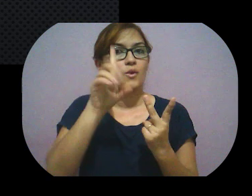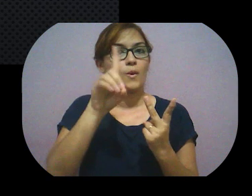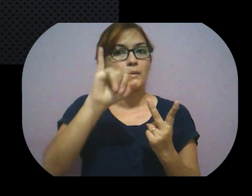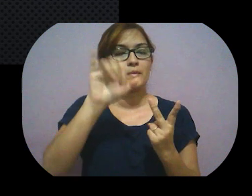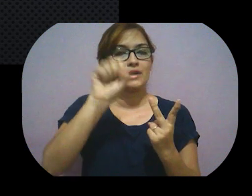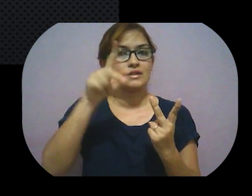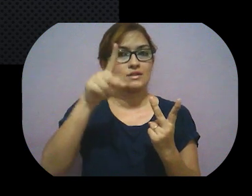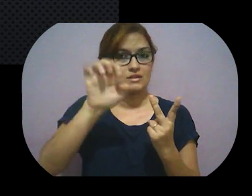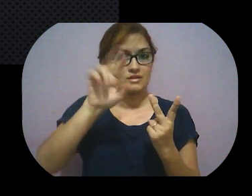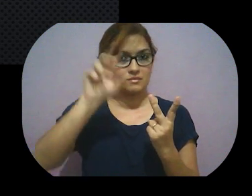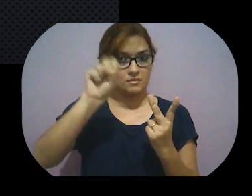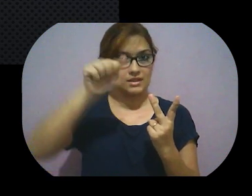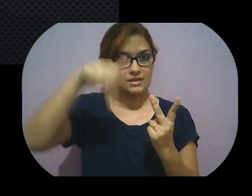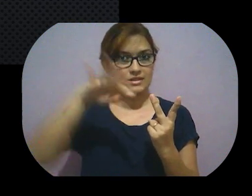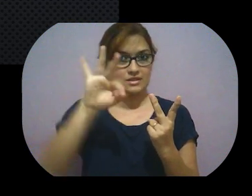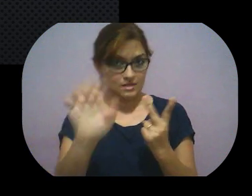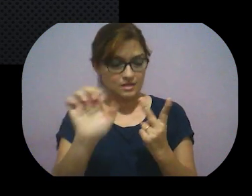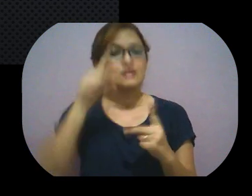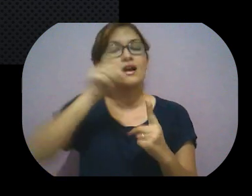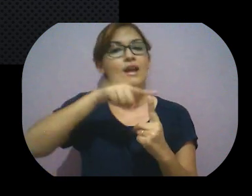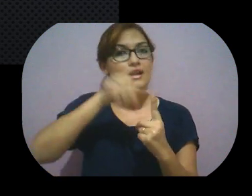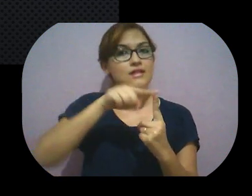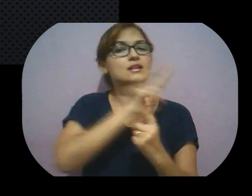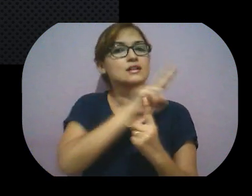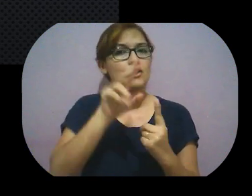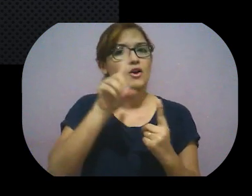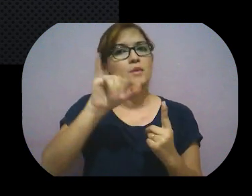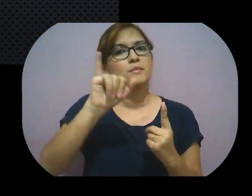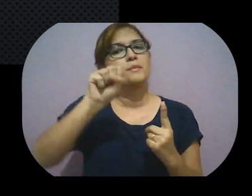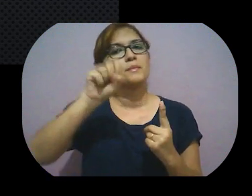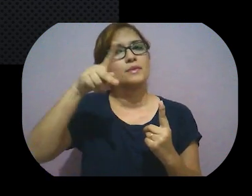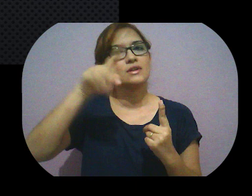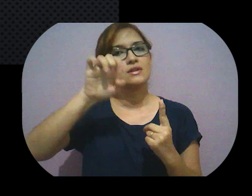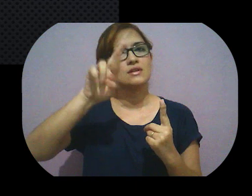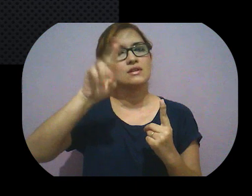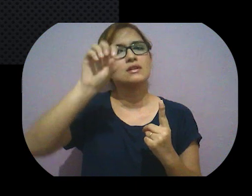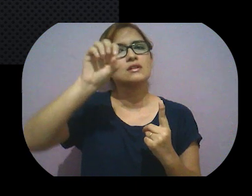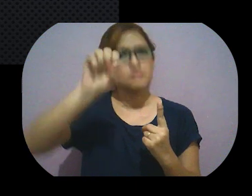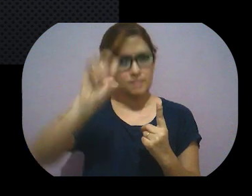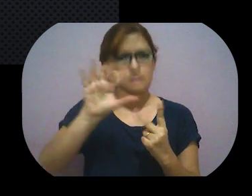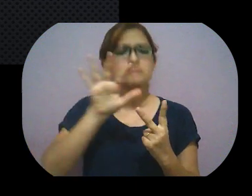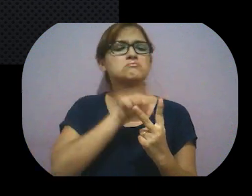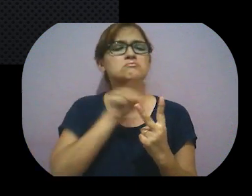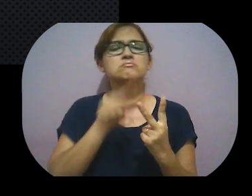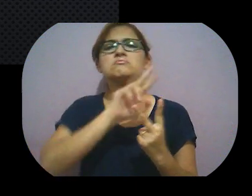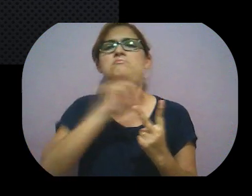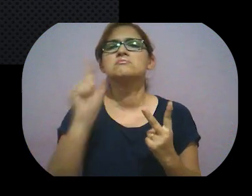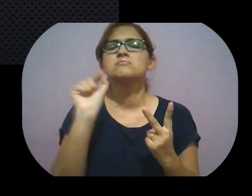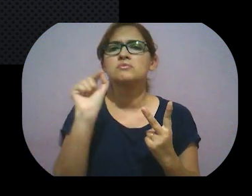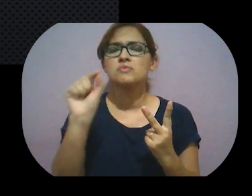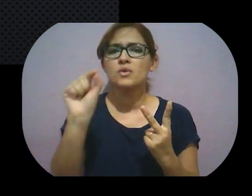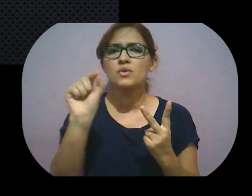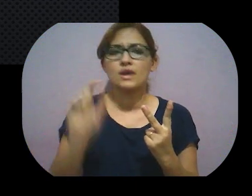nós chamamos de dispersante, o soluto nós chamamos de disperso. E daí, qual é a diferença entre eles? A gente